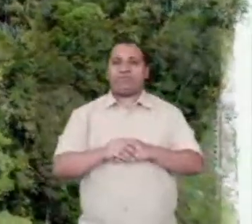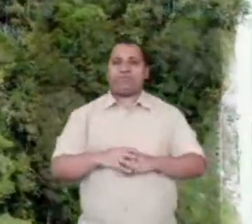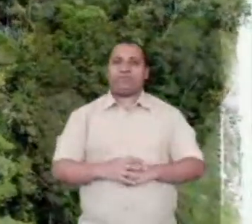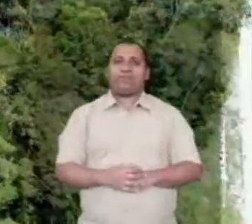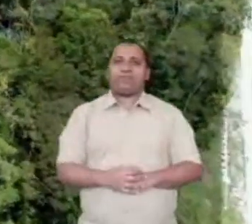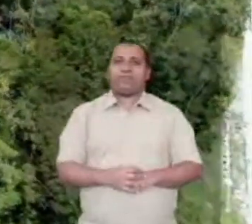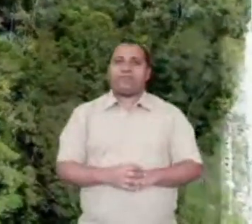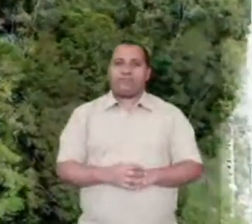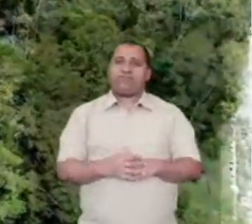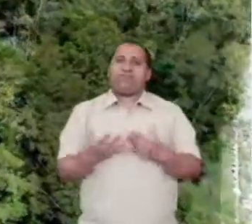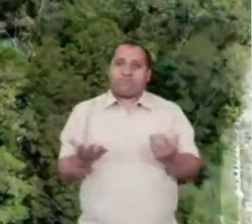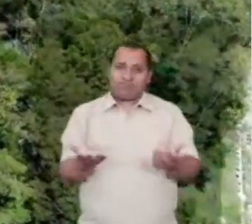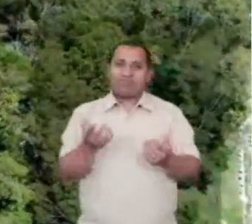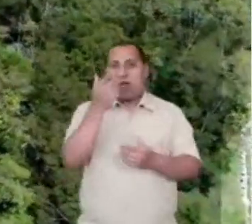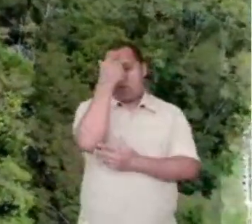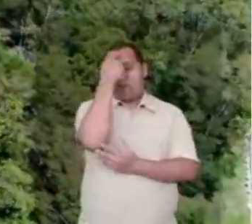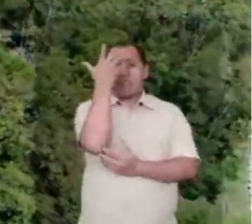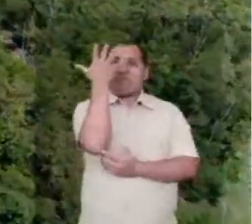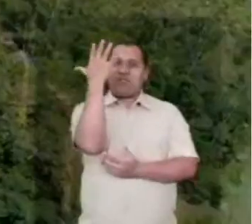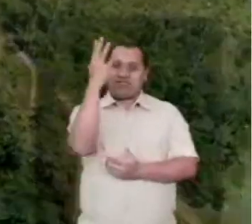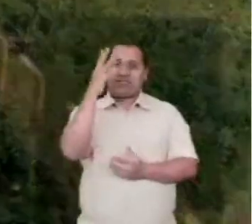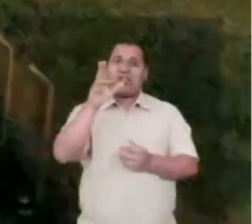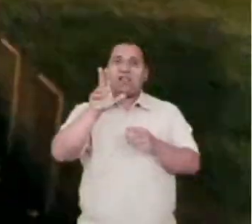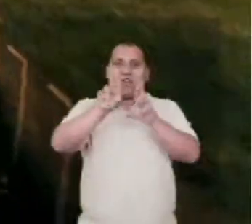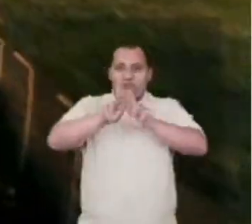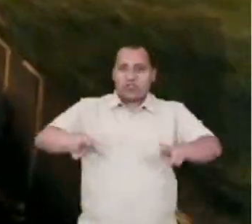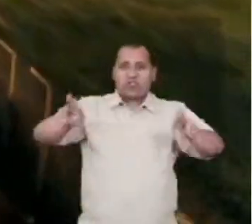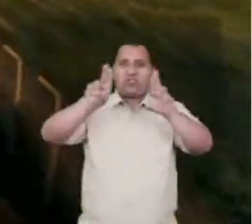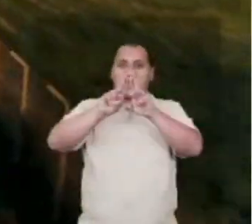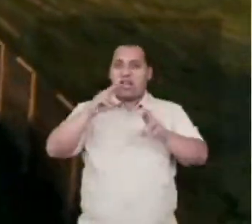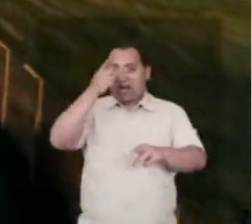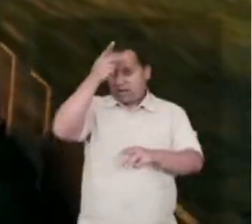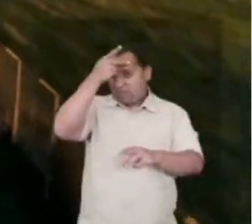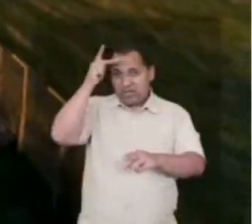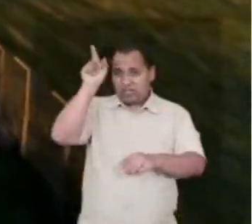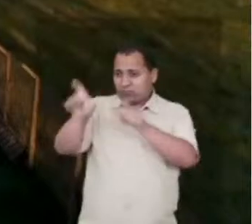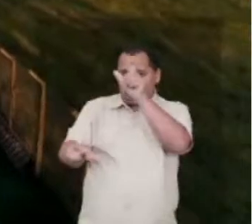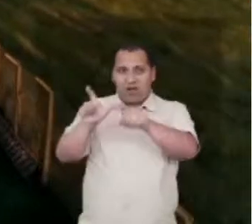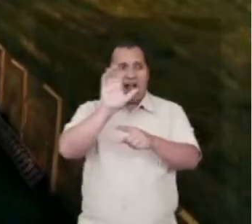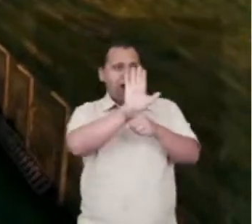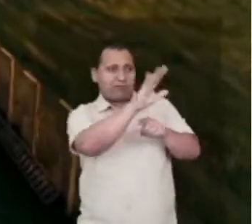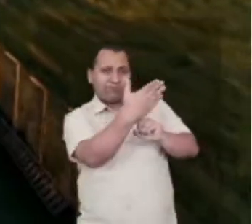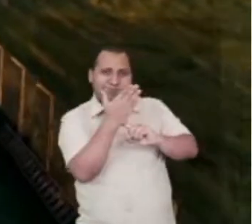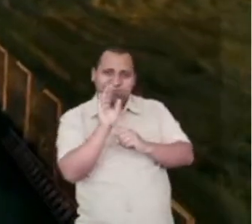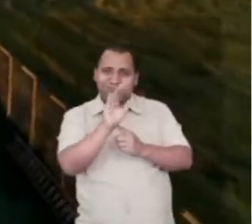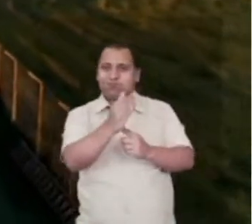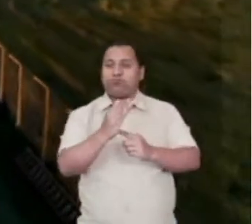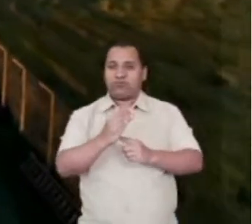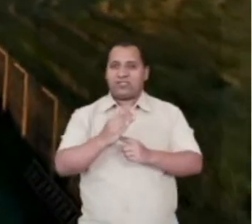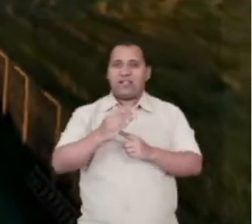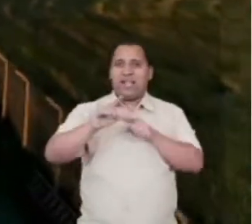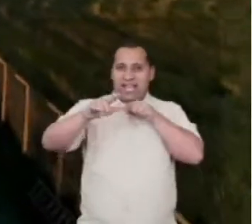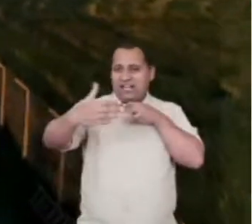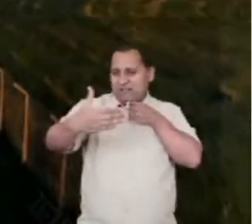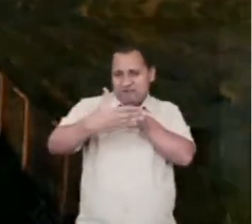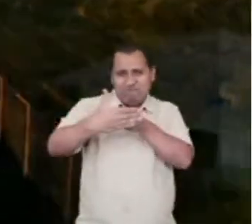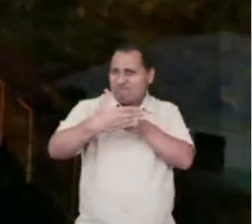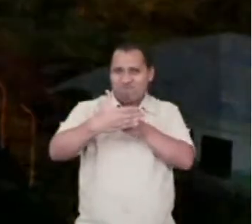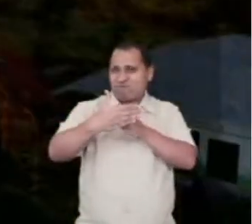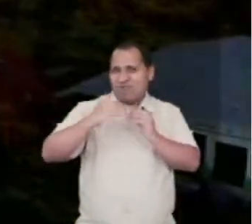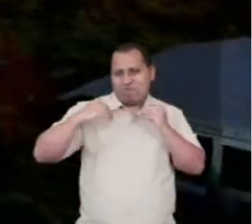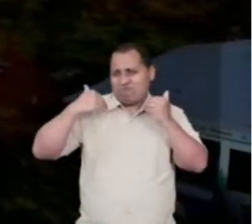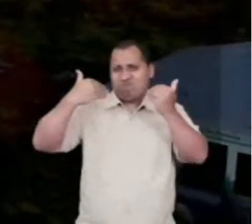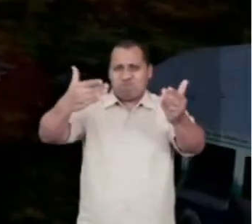inserida. A Unipampa é uma universidade feita por pessoas para pessoas, que